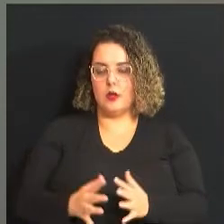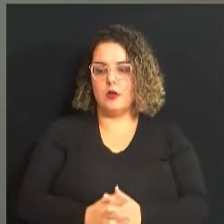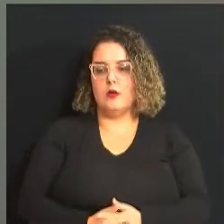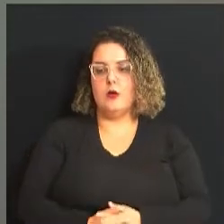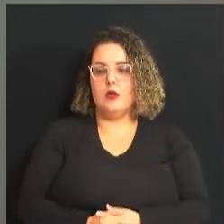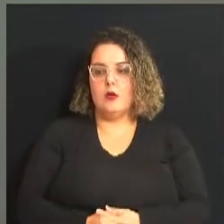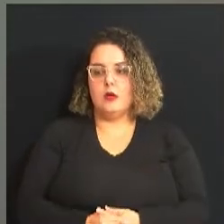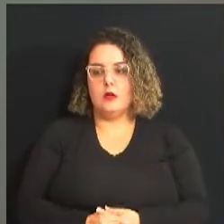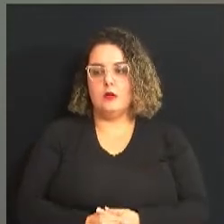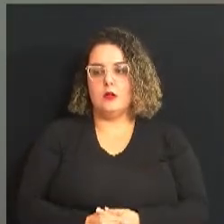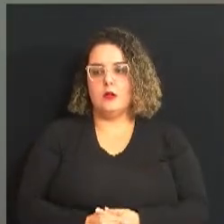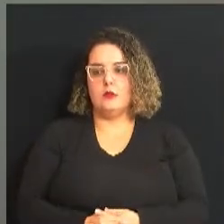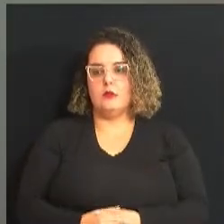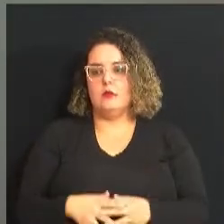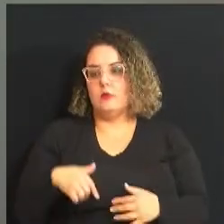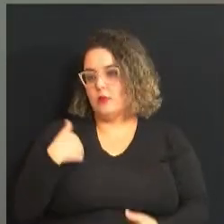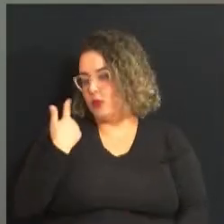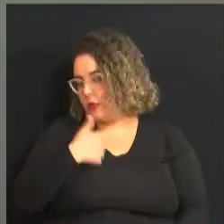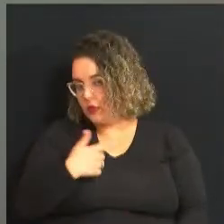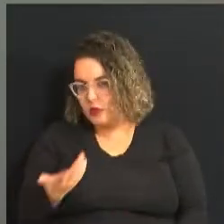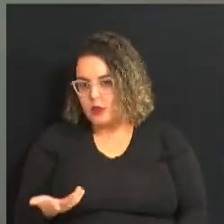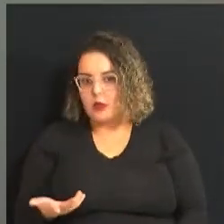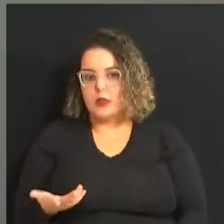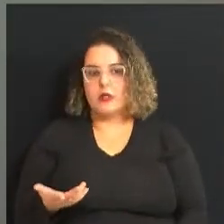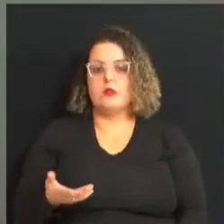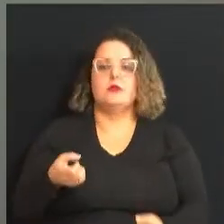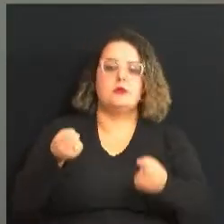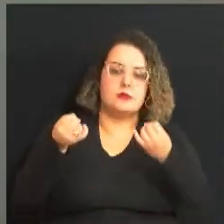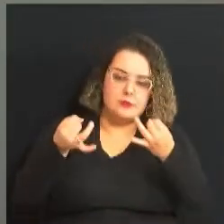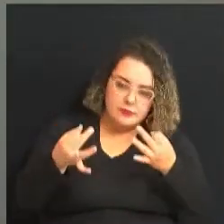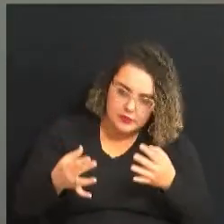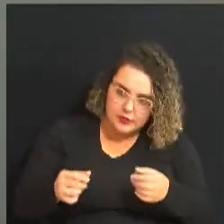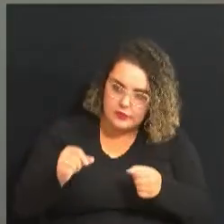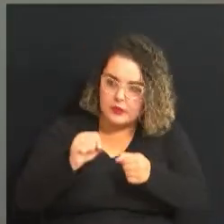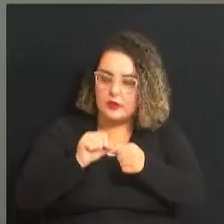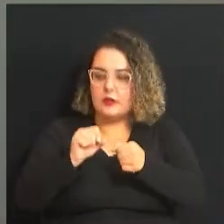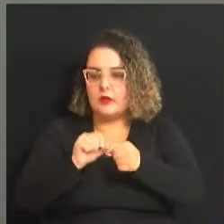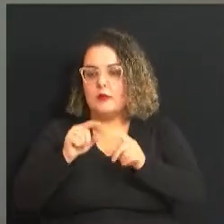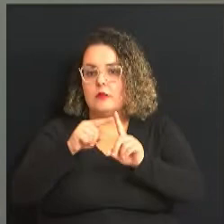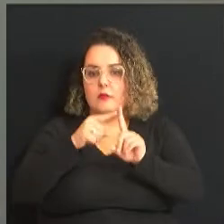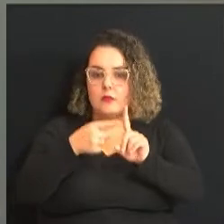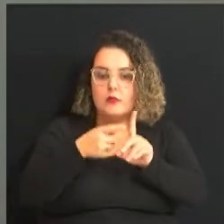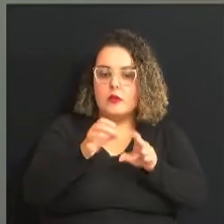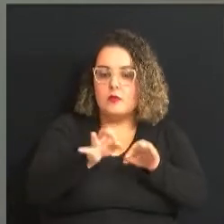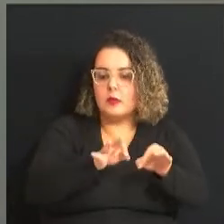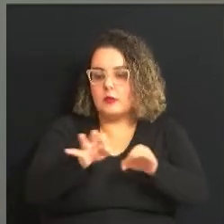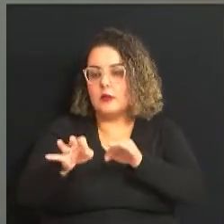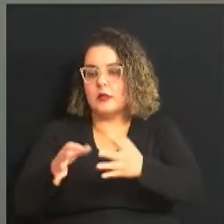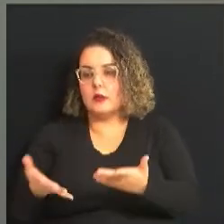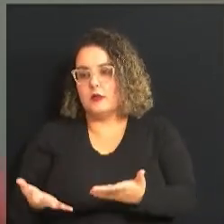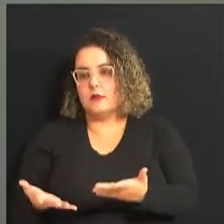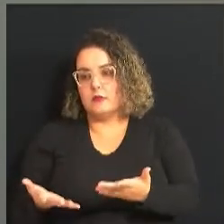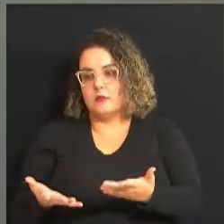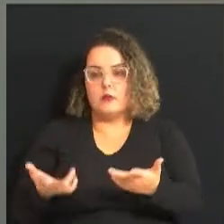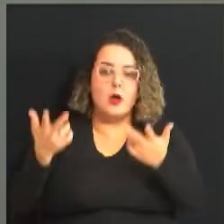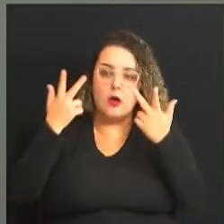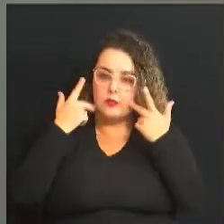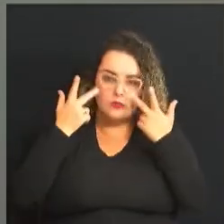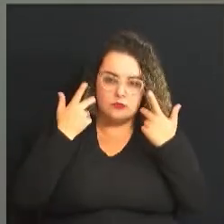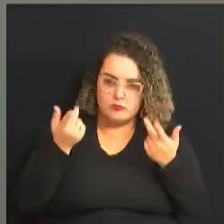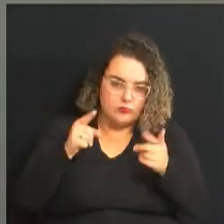mais que a gente assim, oriente a fazer uma gravidez planejada, o mais comum é que a